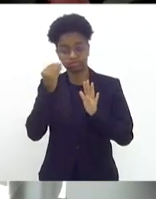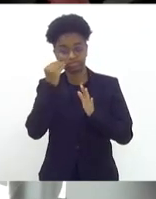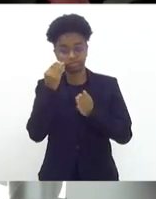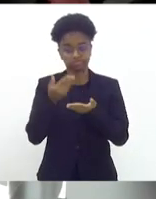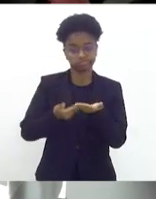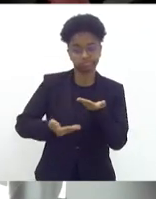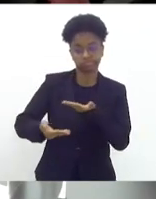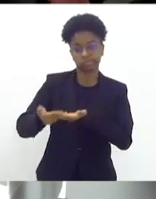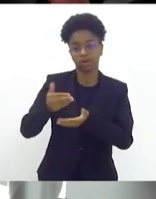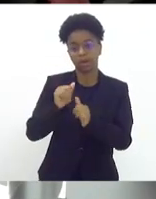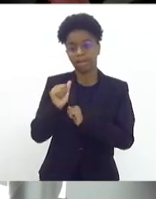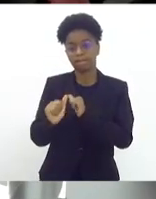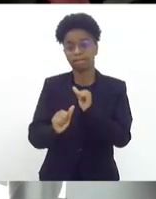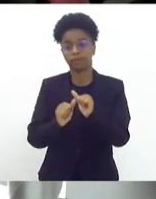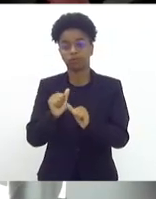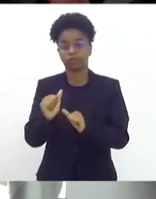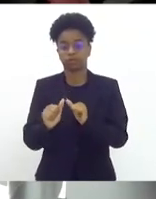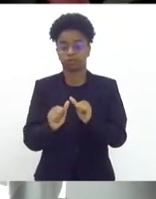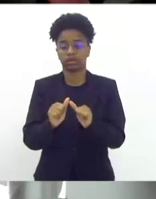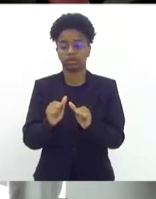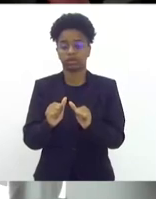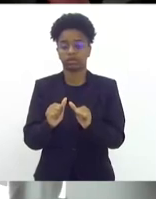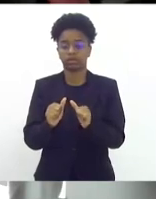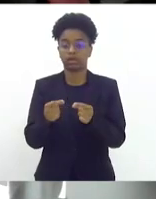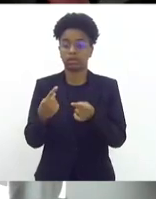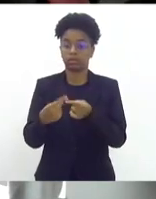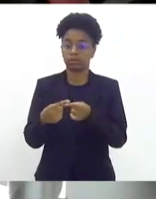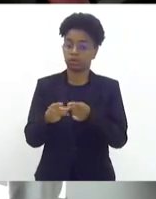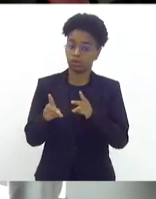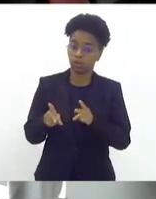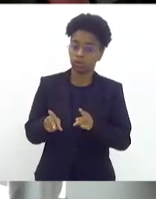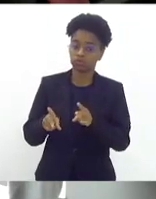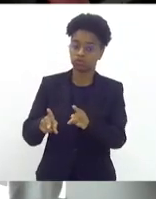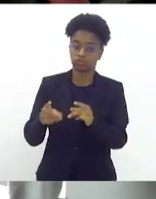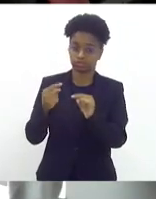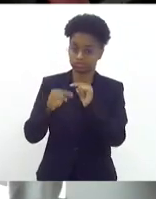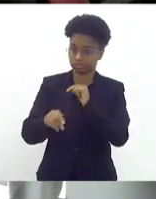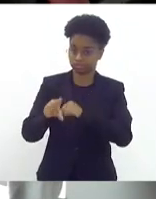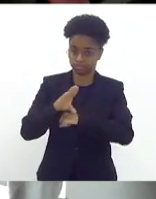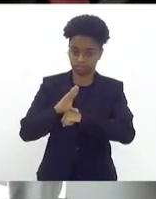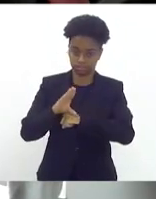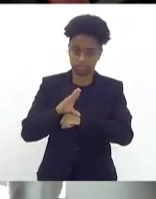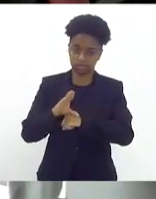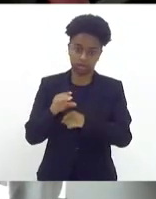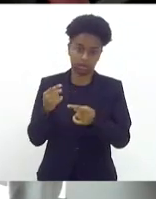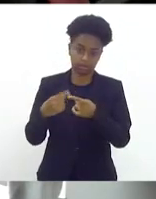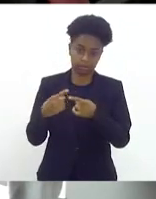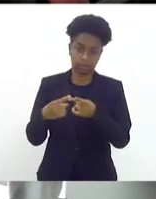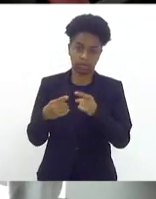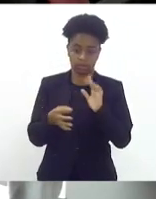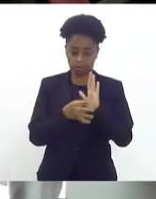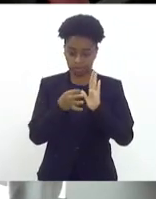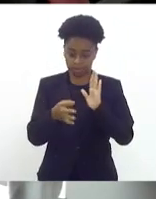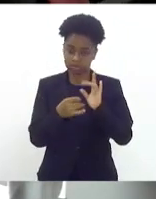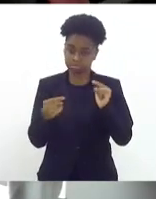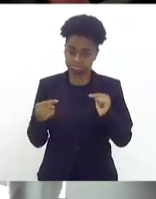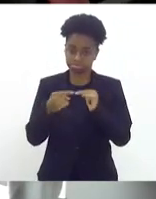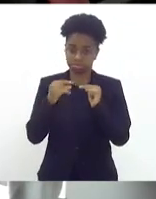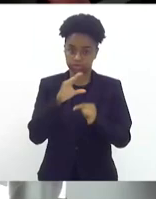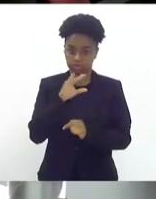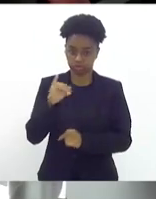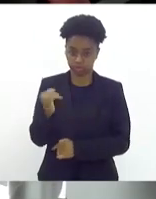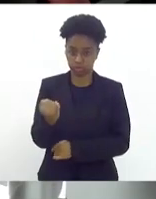pela transformação em TIS, perfeito, porque mantém a inconstitucionalidade, não avilta o parecer da CCJ,